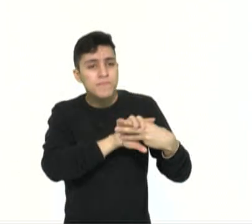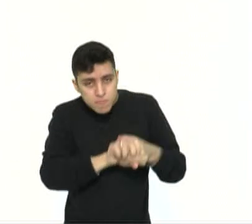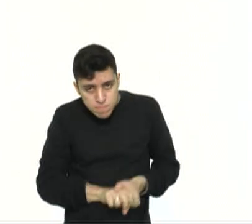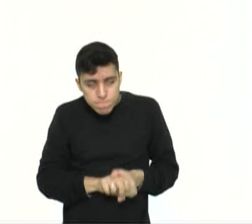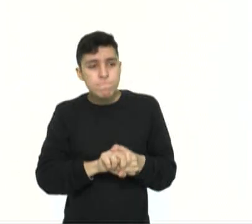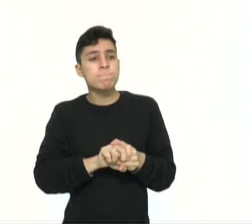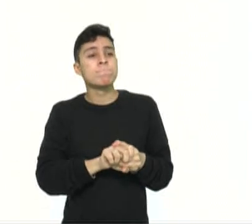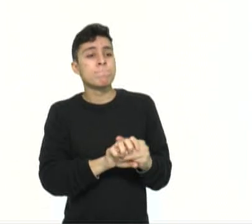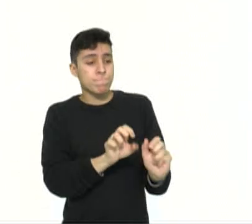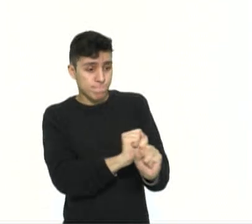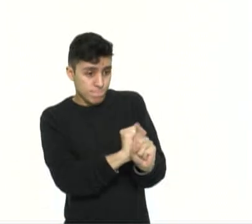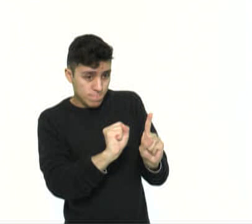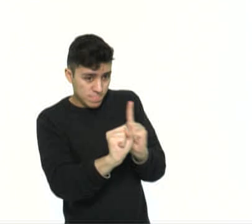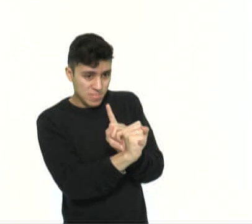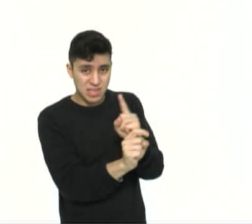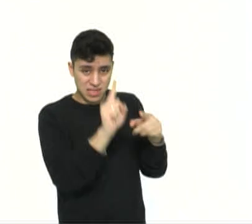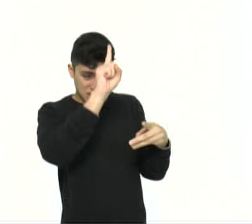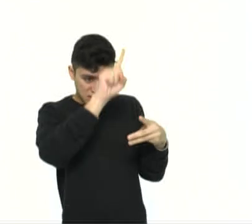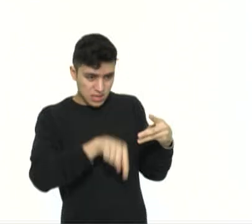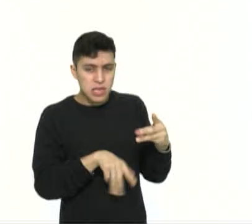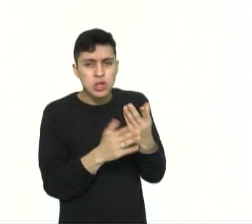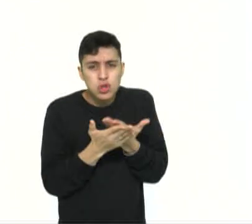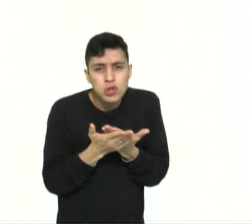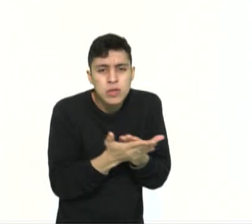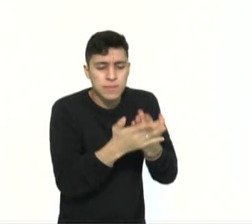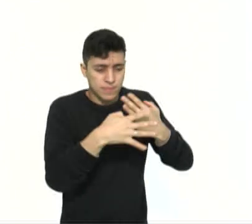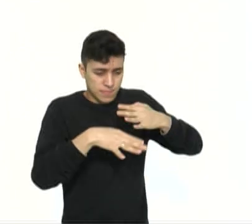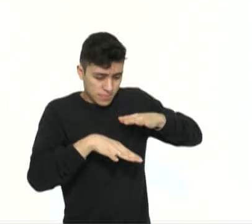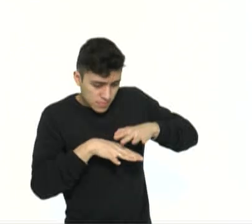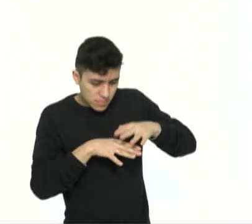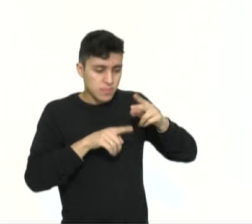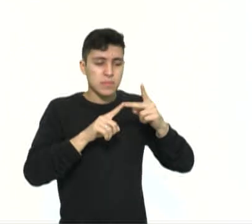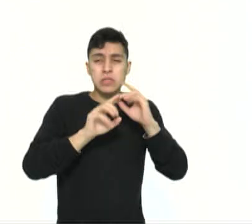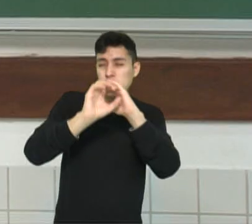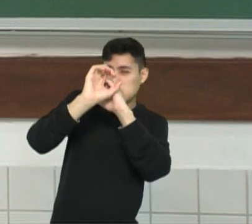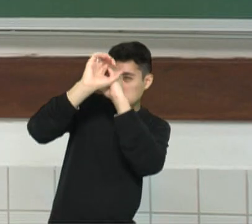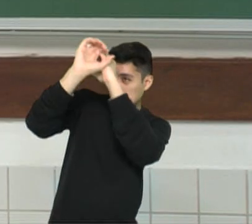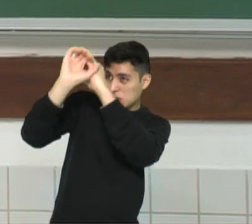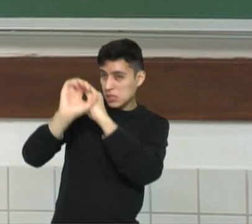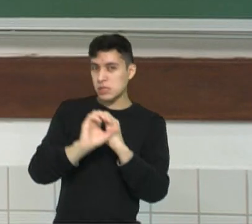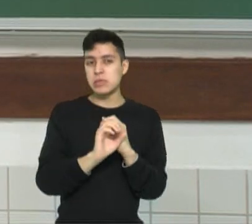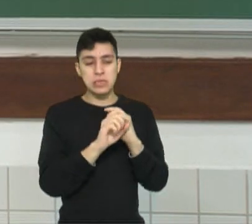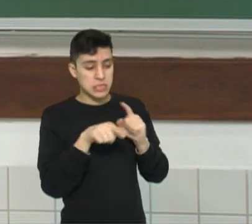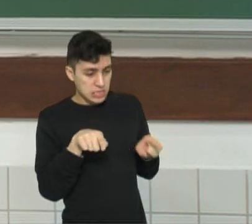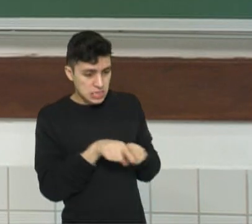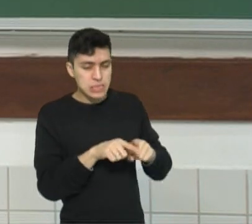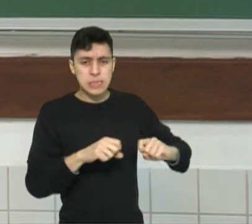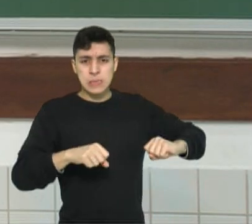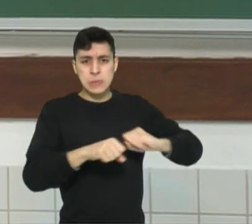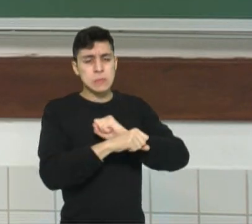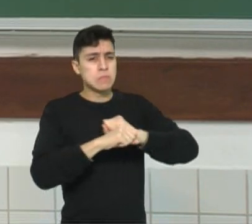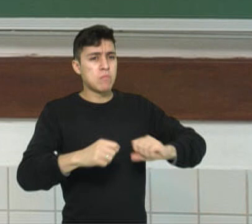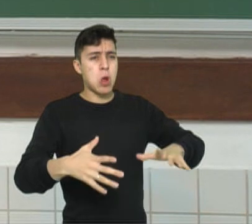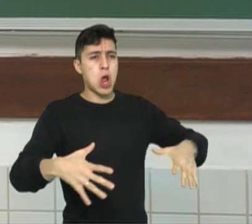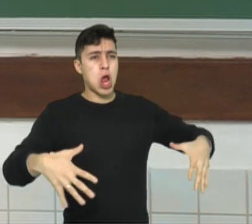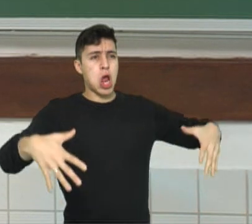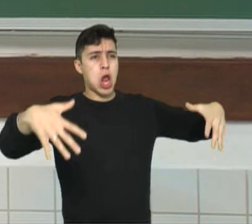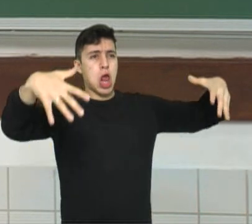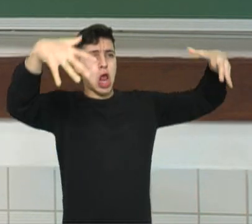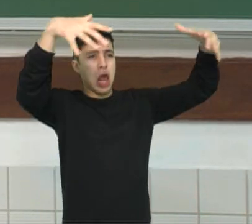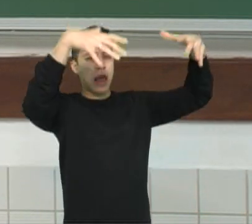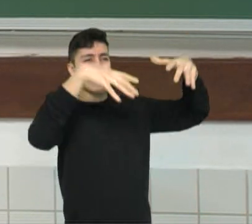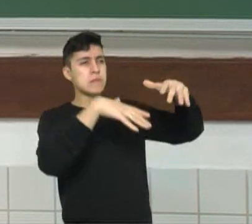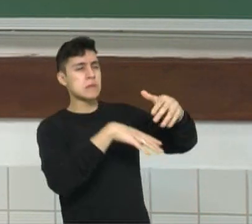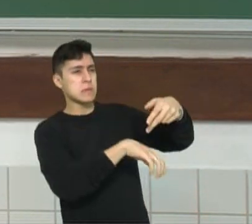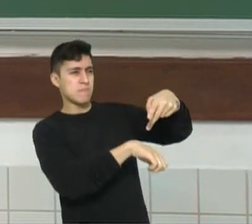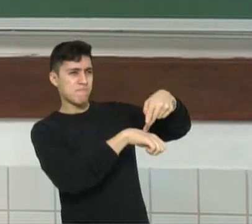Essas sociedades, elas desenvolveram estudos matemáticos, astronômicos, grandes monumentos arquitetônicos, né,